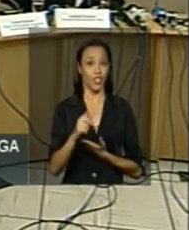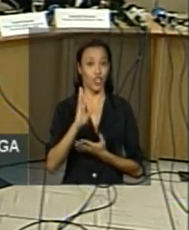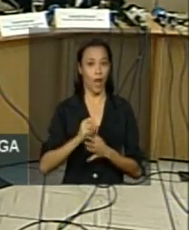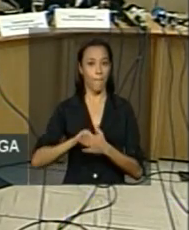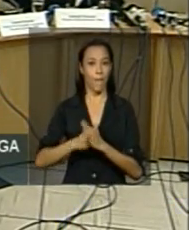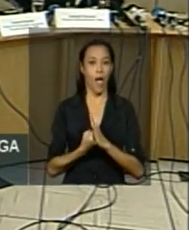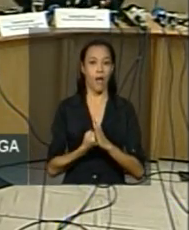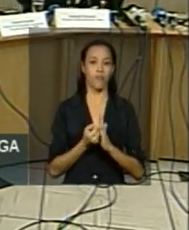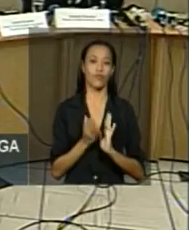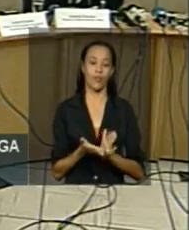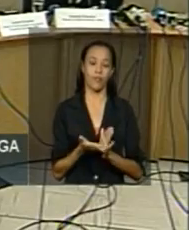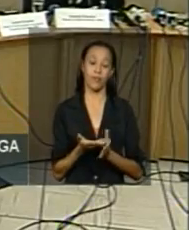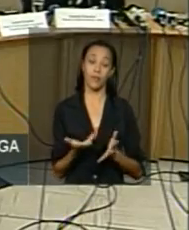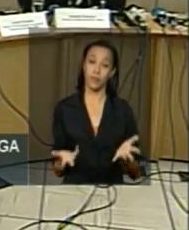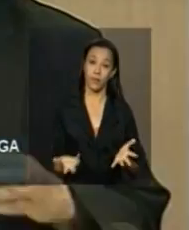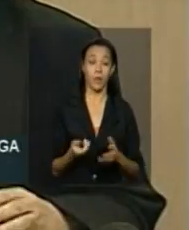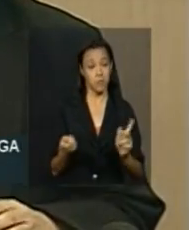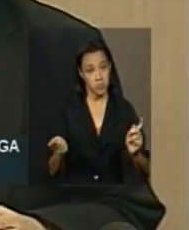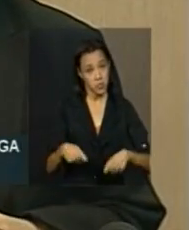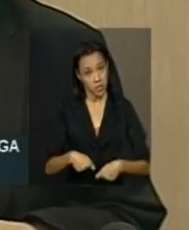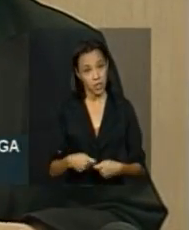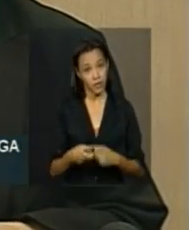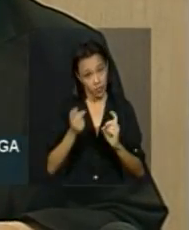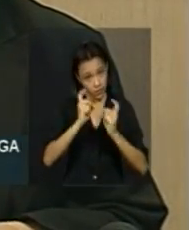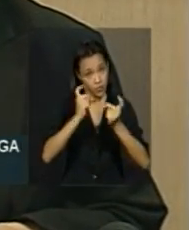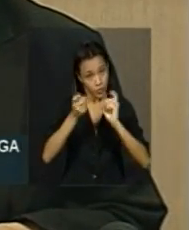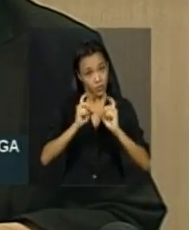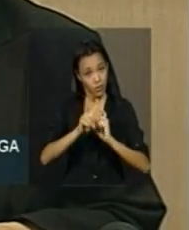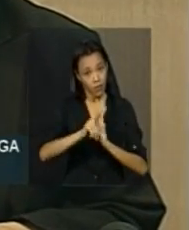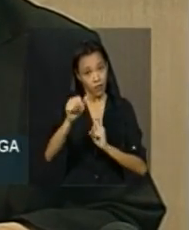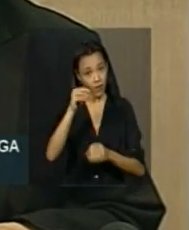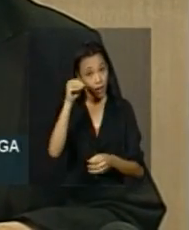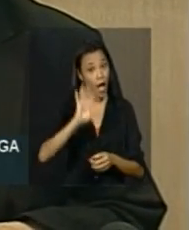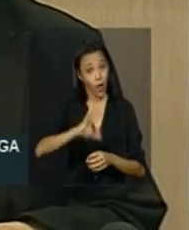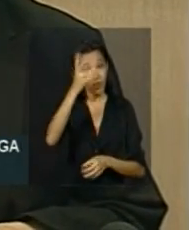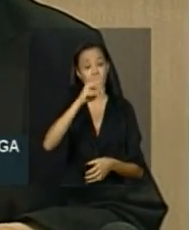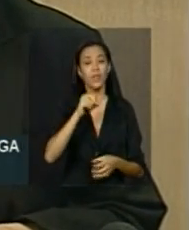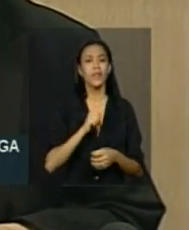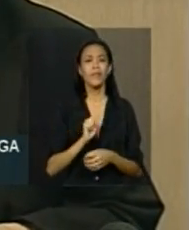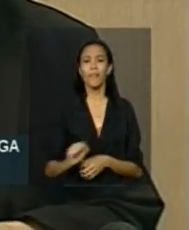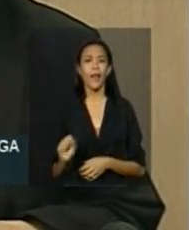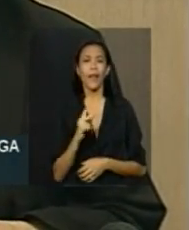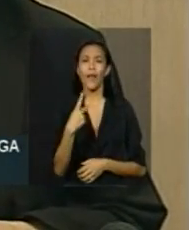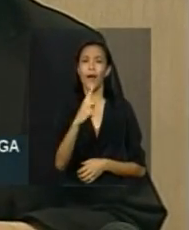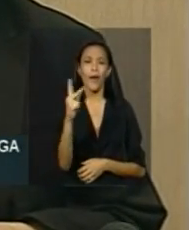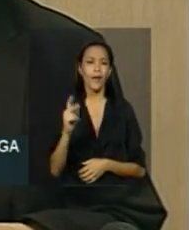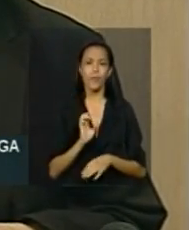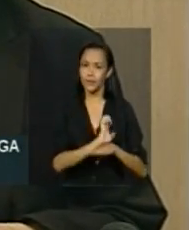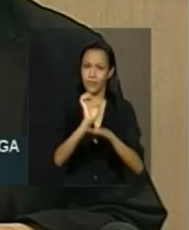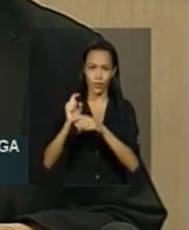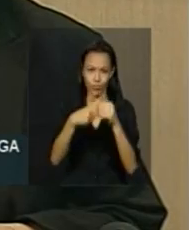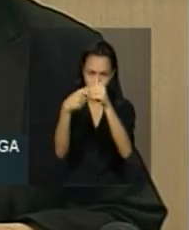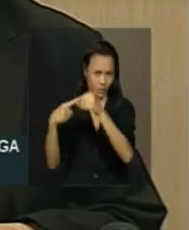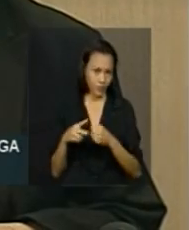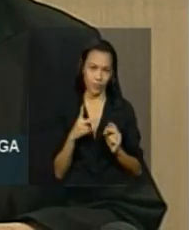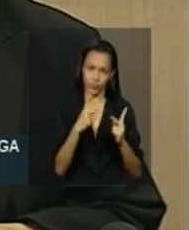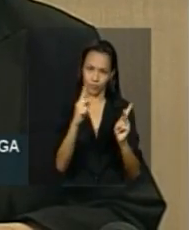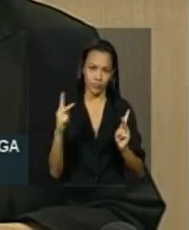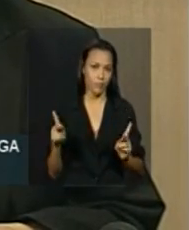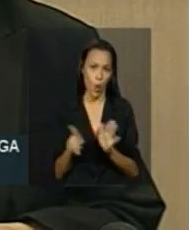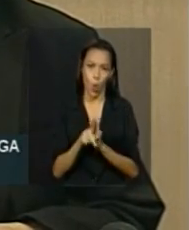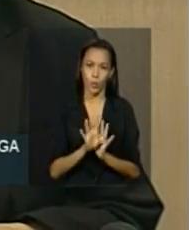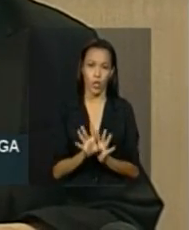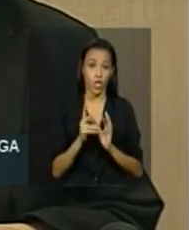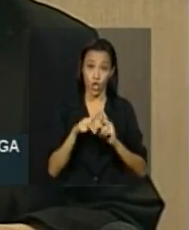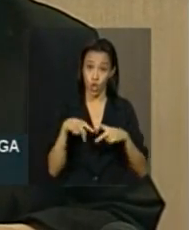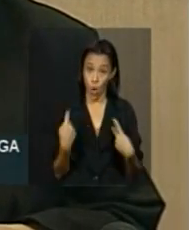fechados isso então é possivelmente esse debate acontecerá na Instância dos Municípios n suas organizações a partir de 2013 agora nós